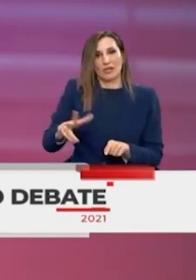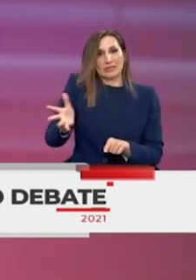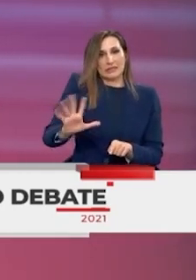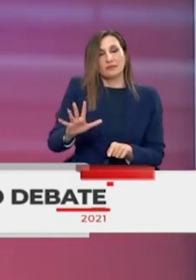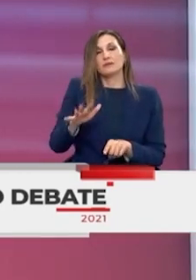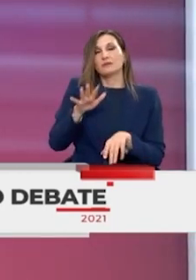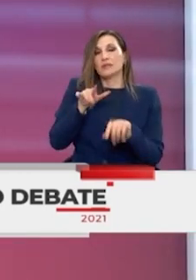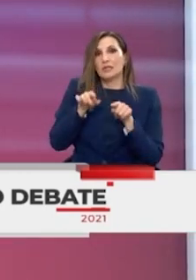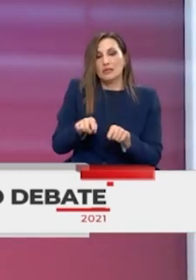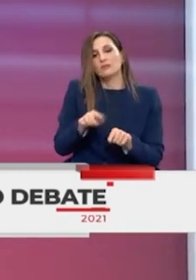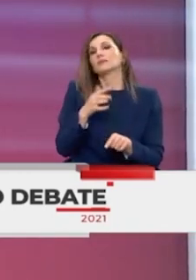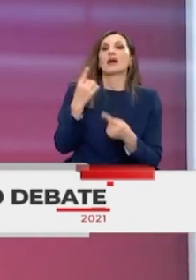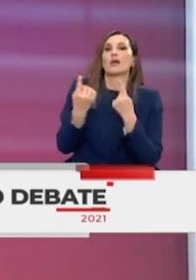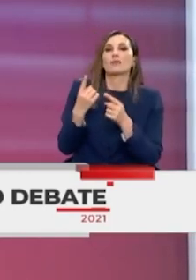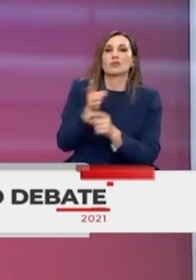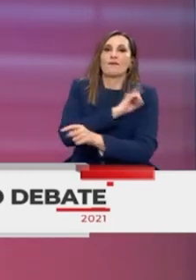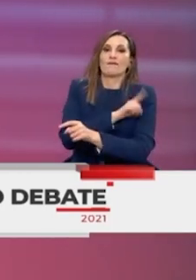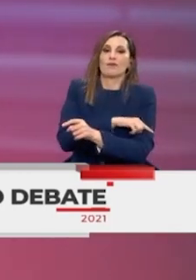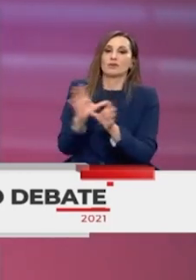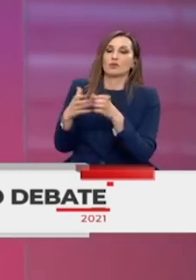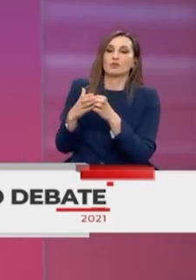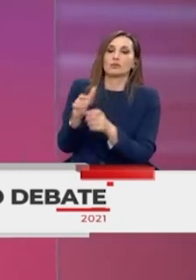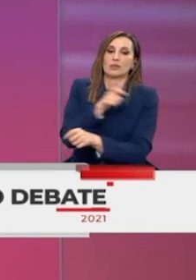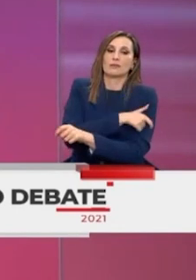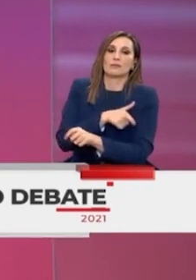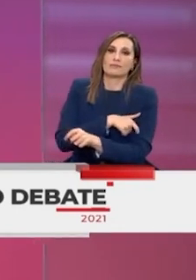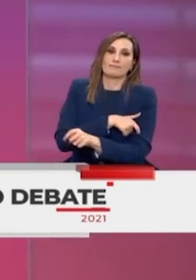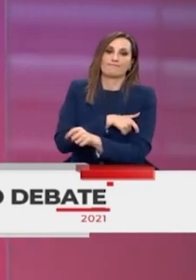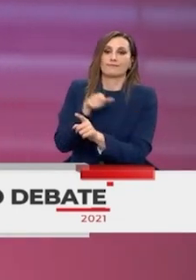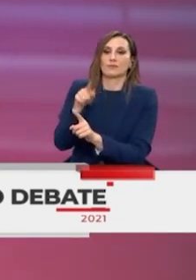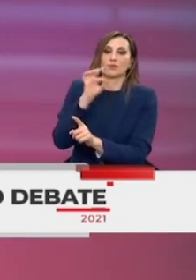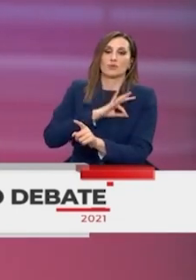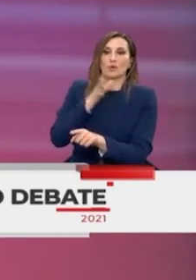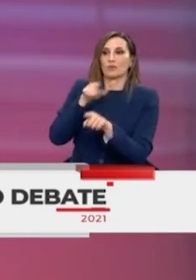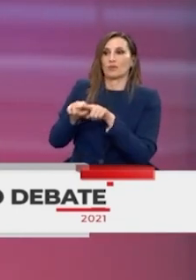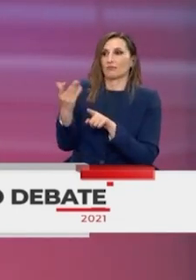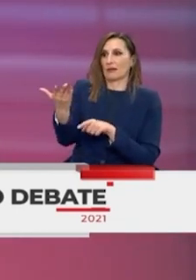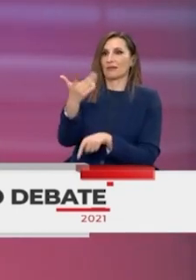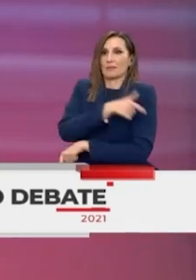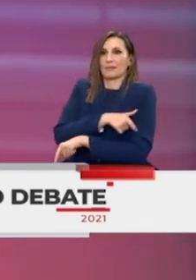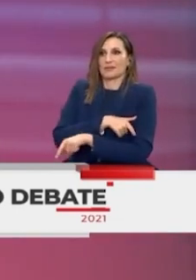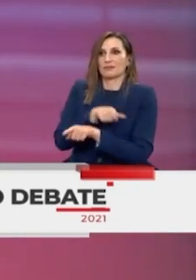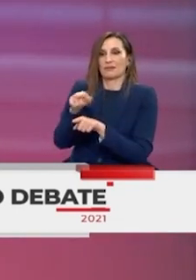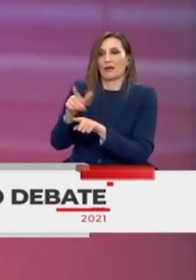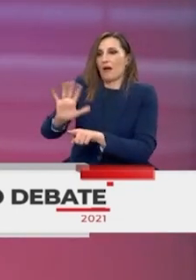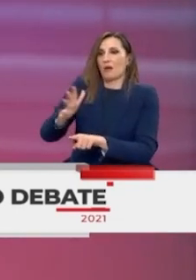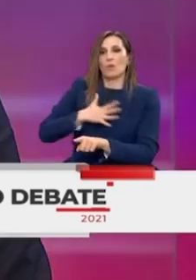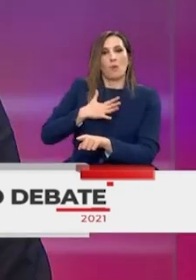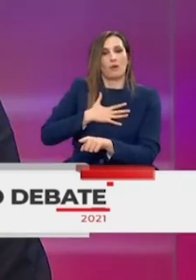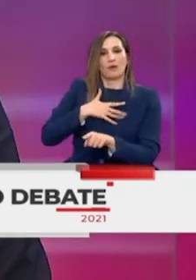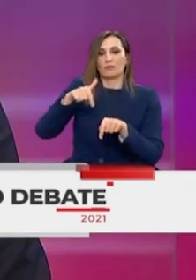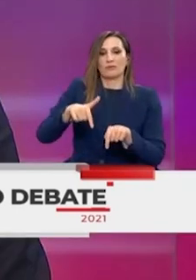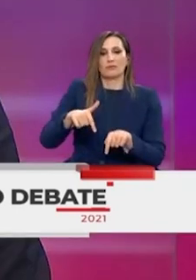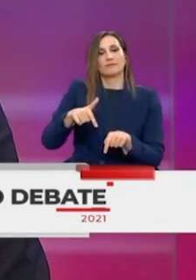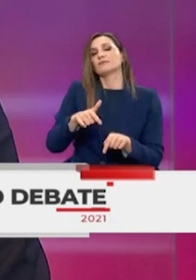E é exatamente isso que certas forças, designadamente as representadas pelo senhor deputado que aqui está, representam. Falso. Eu não quero isso.